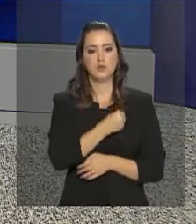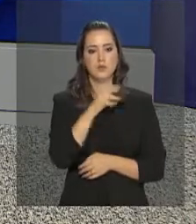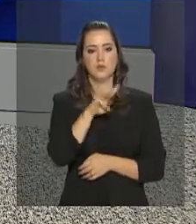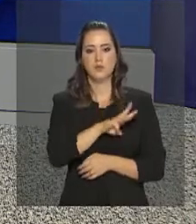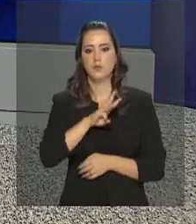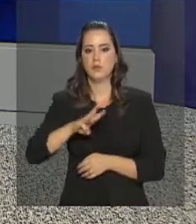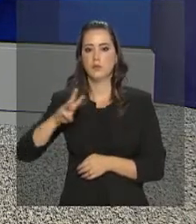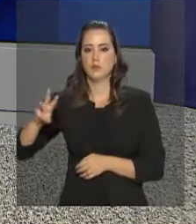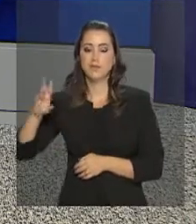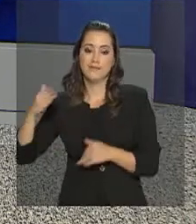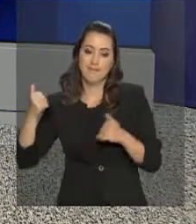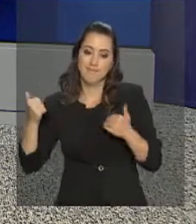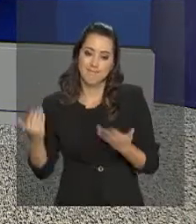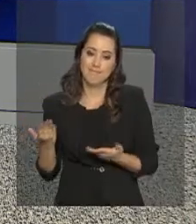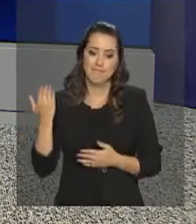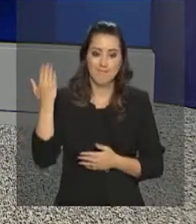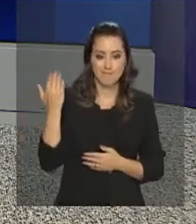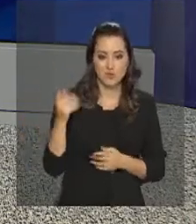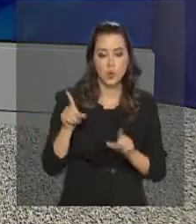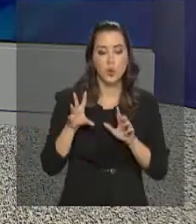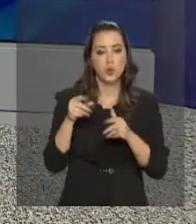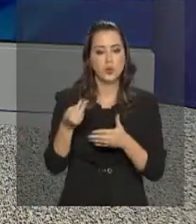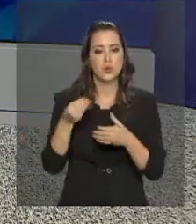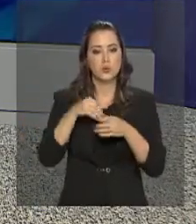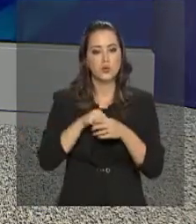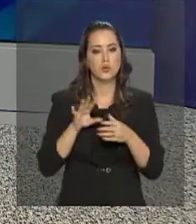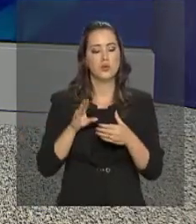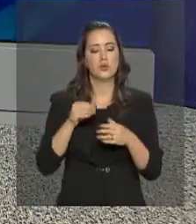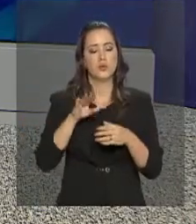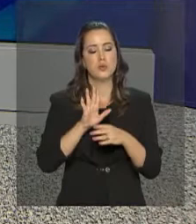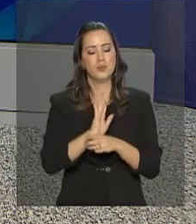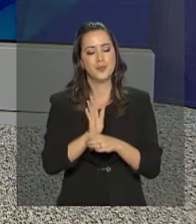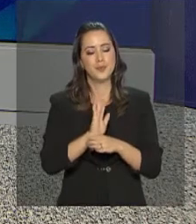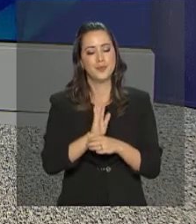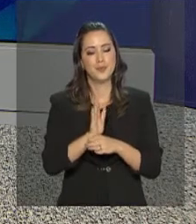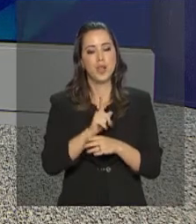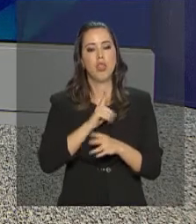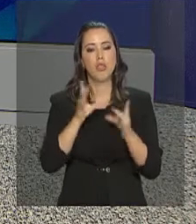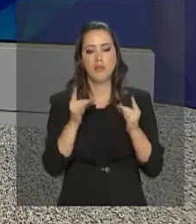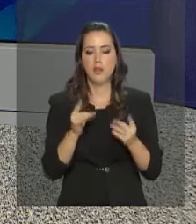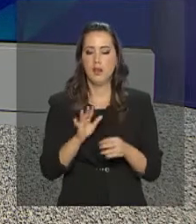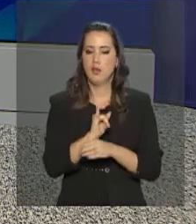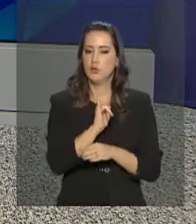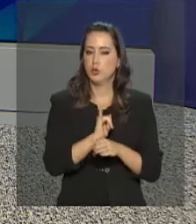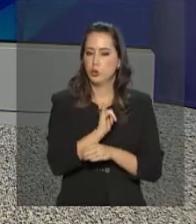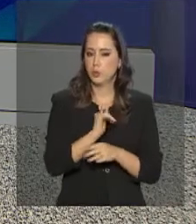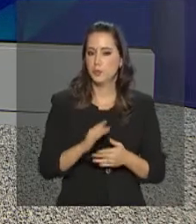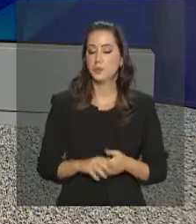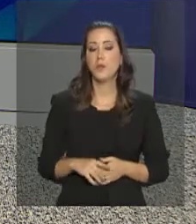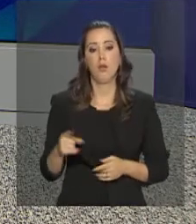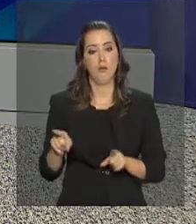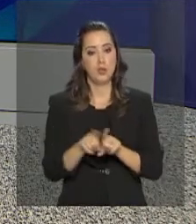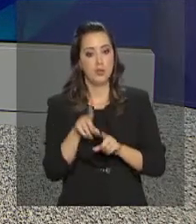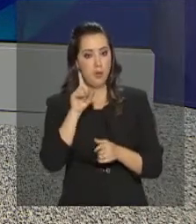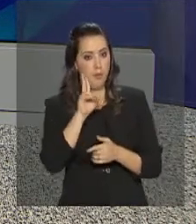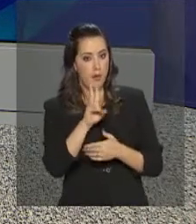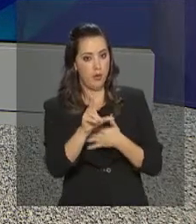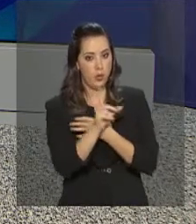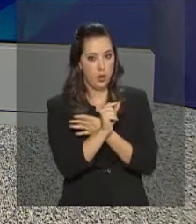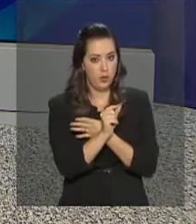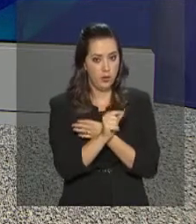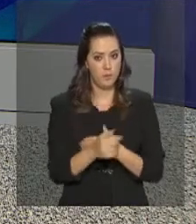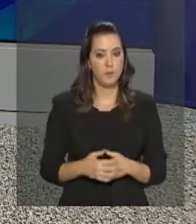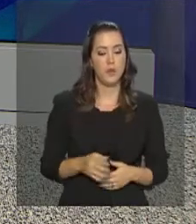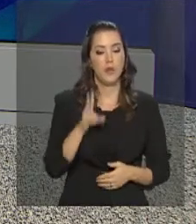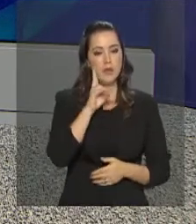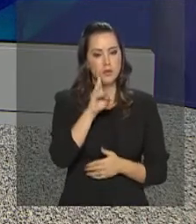programação ao vivo pelo site da NBR. Todas as reportagens estão em nosso canal no YouTube. Acesse também o nosso perfil no Twitter.